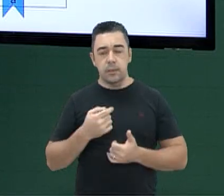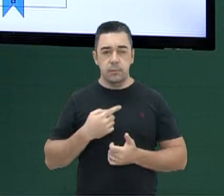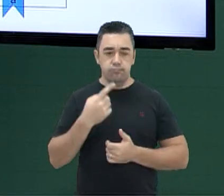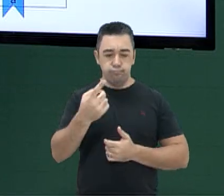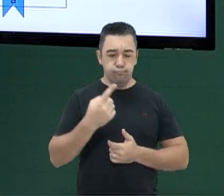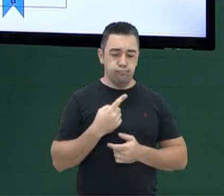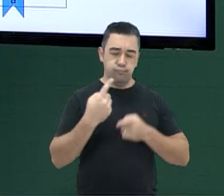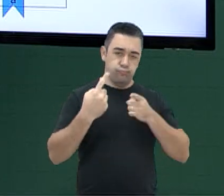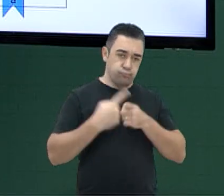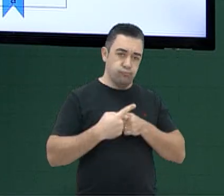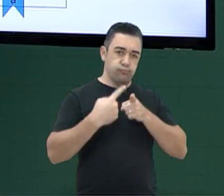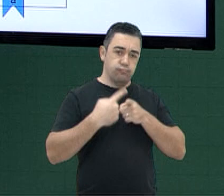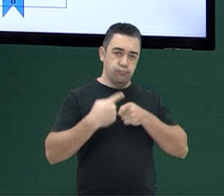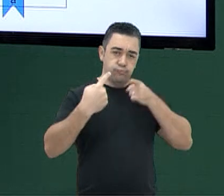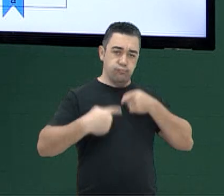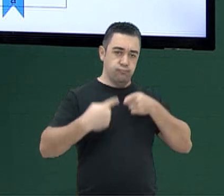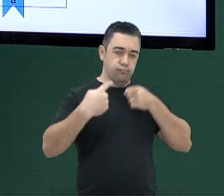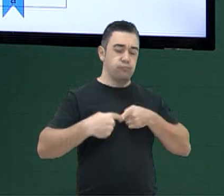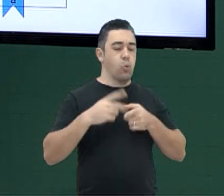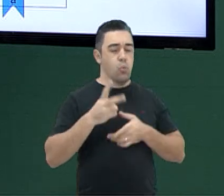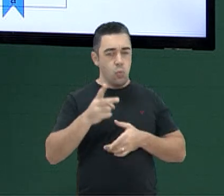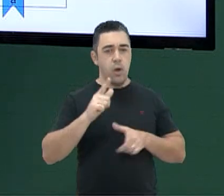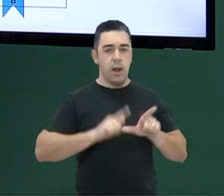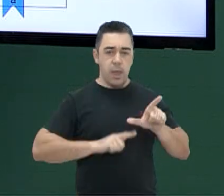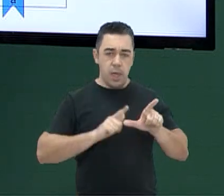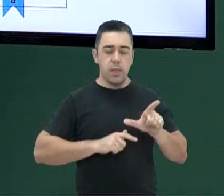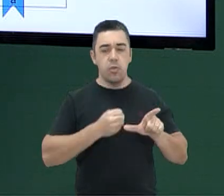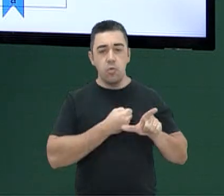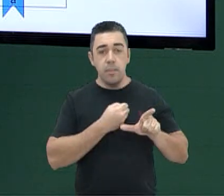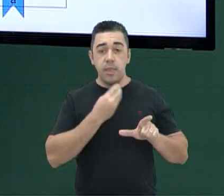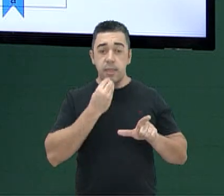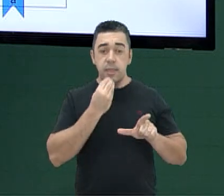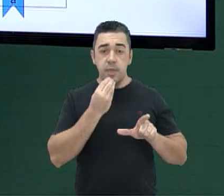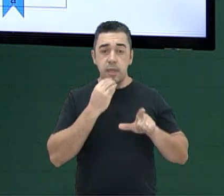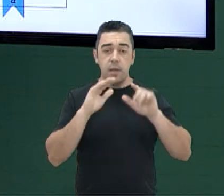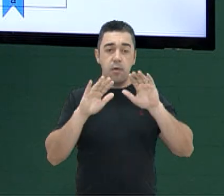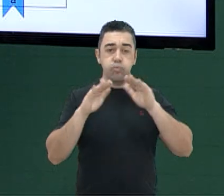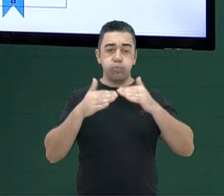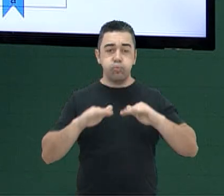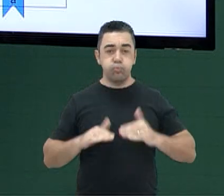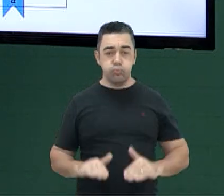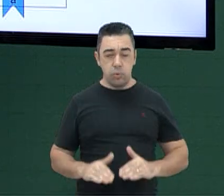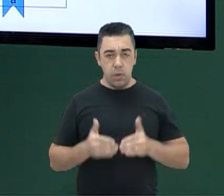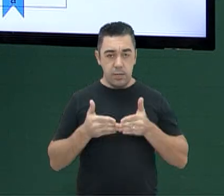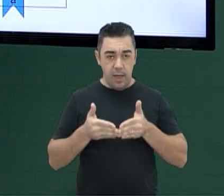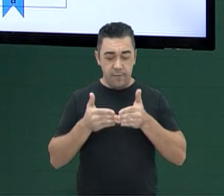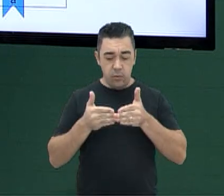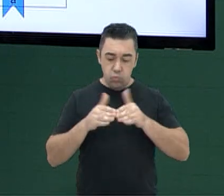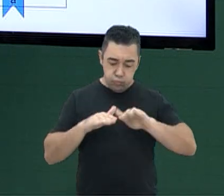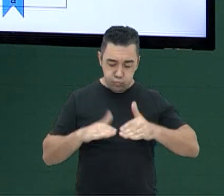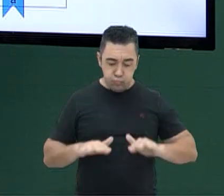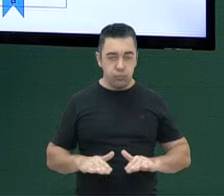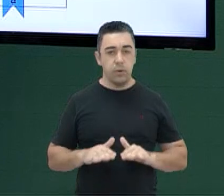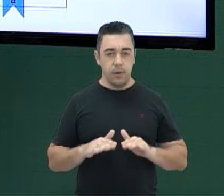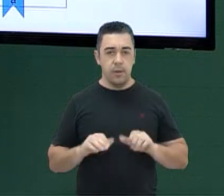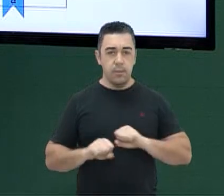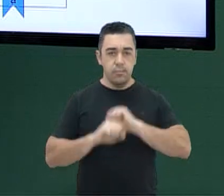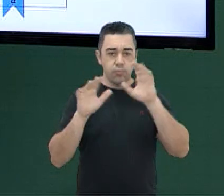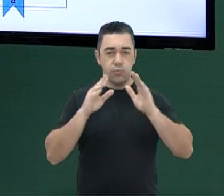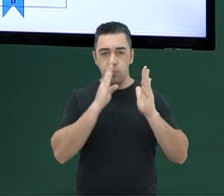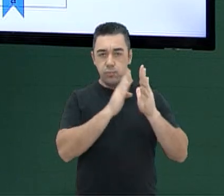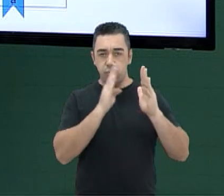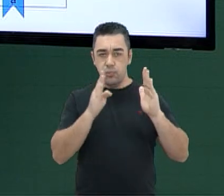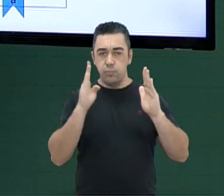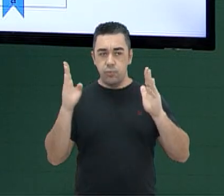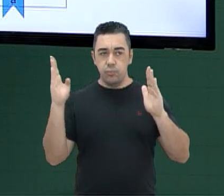oponente continuará dizendo letras e números, tentando assim afundar a sua embarcação, neste